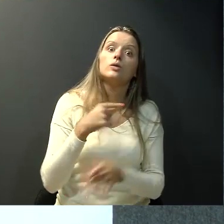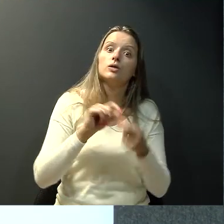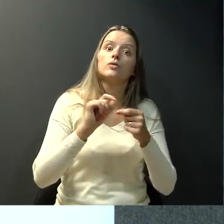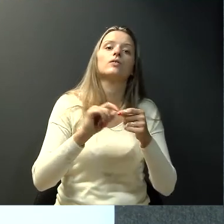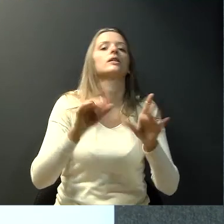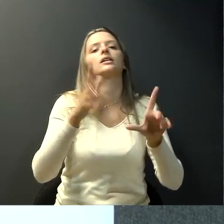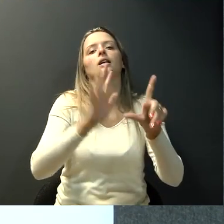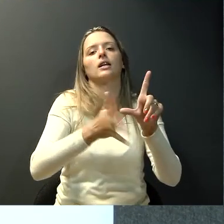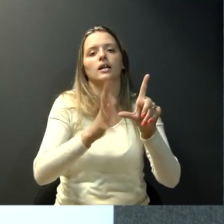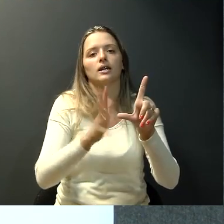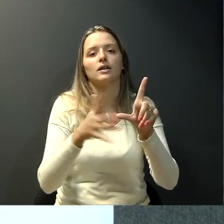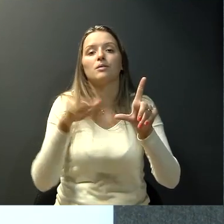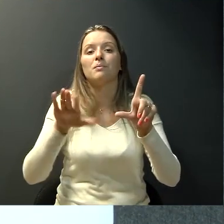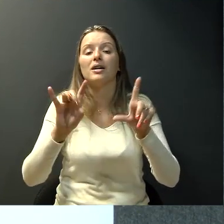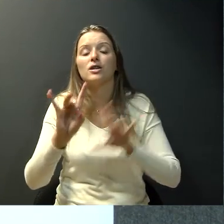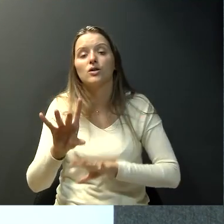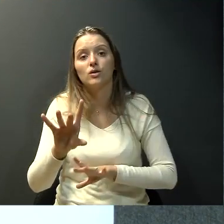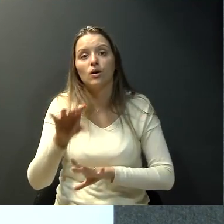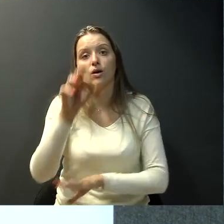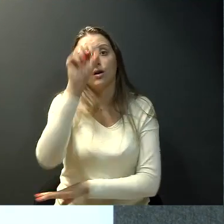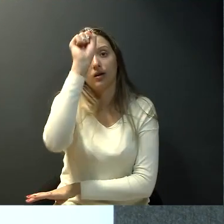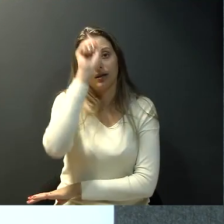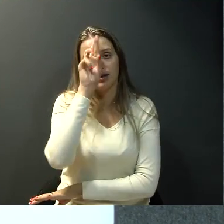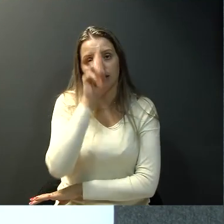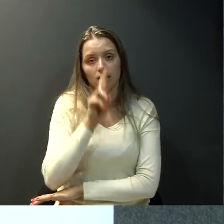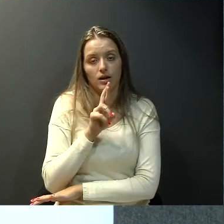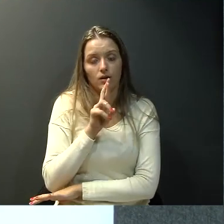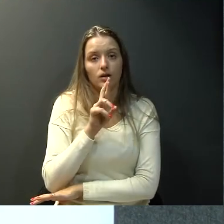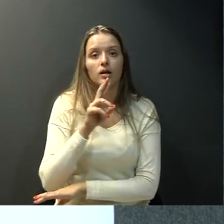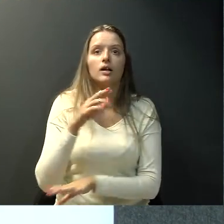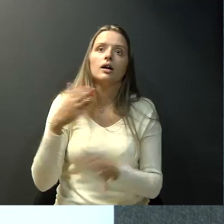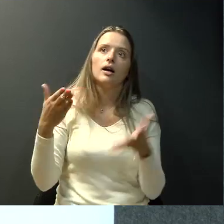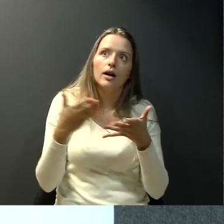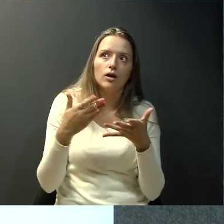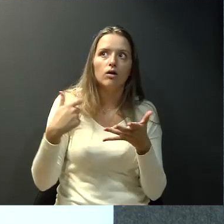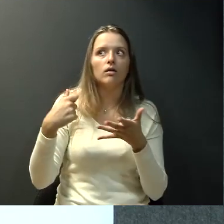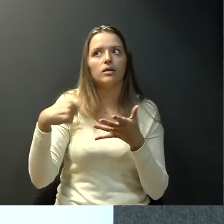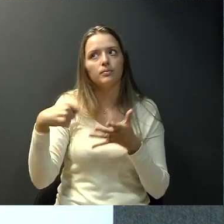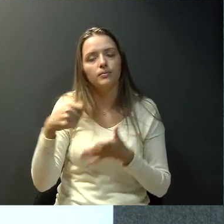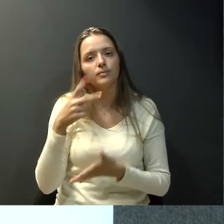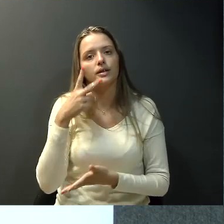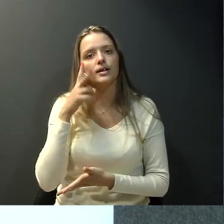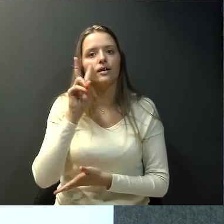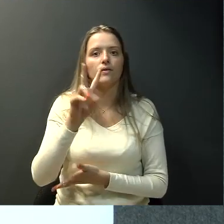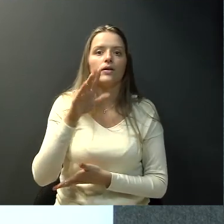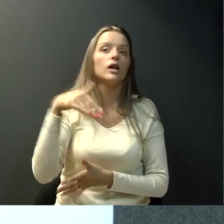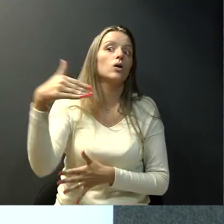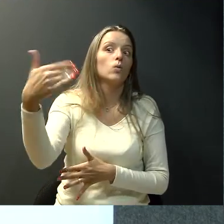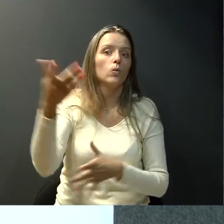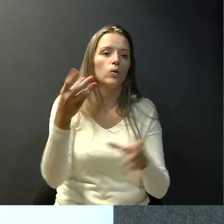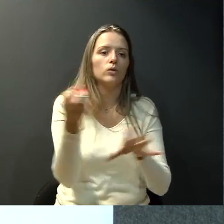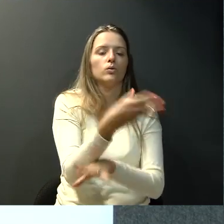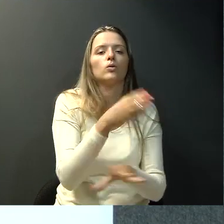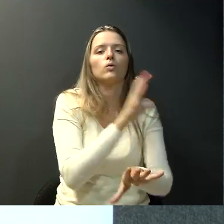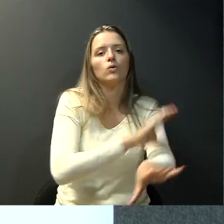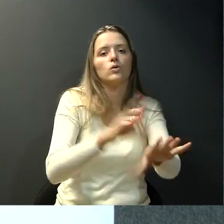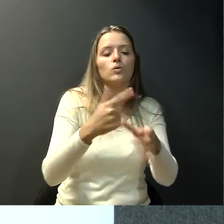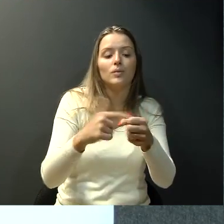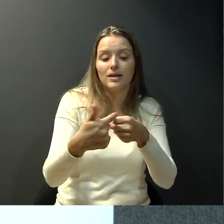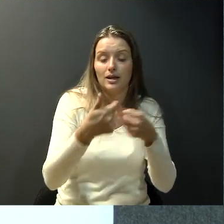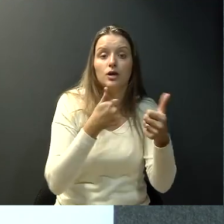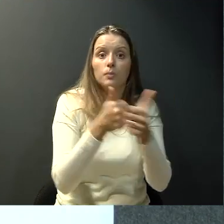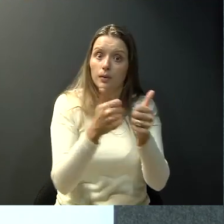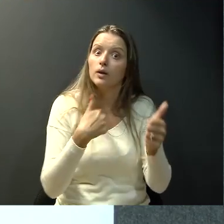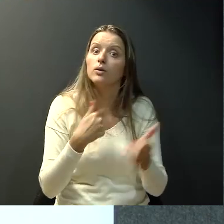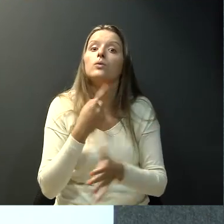letras libras, mas aqui tem só em Santa Rosa, né? Então agora tem que ver onde que vai sair, se tiver numa cidade por